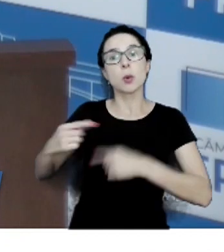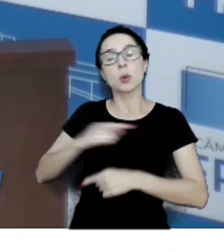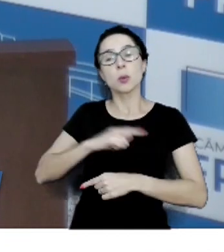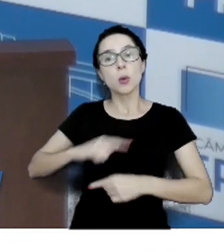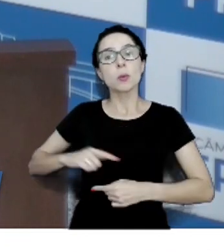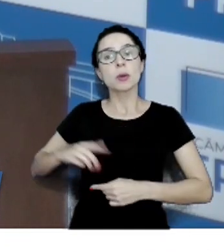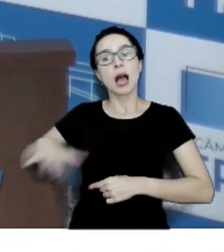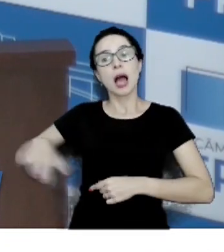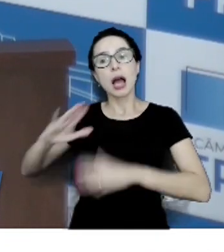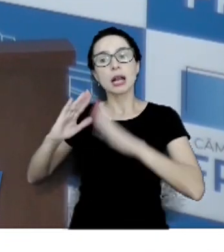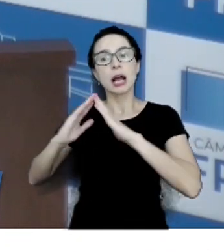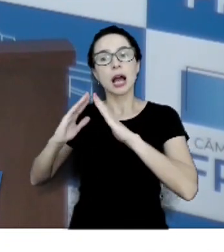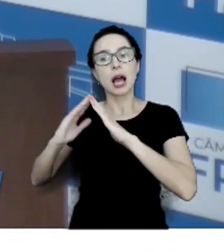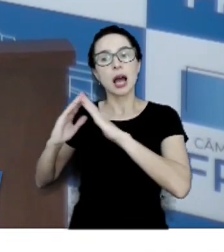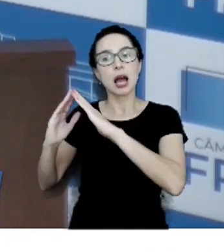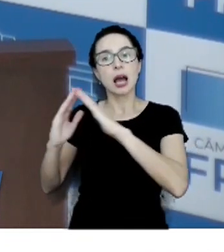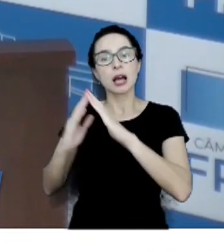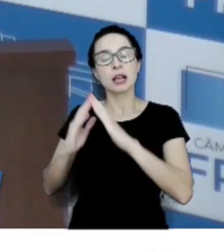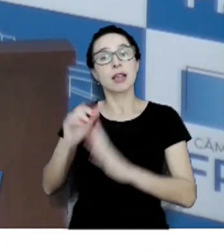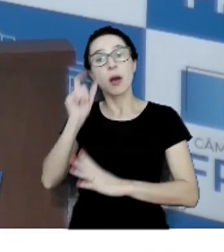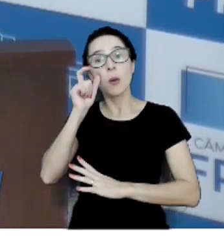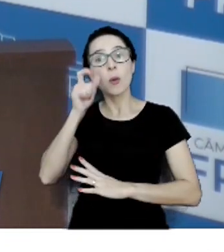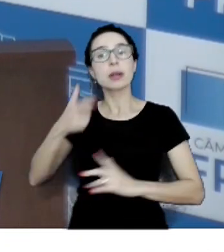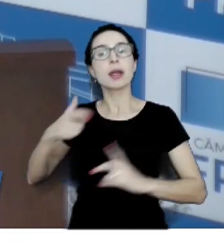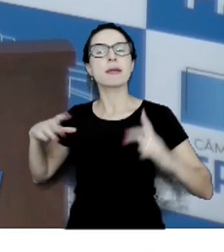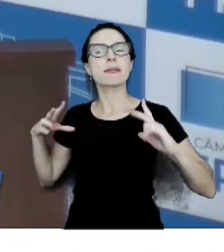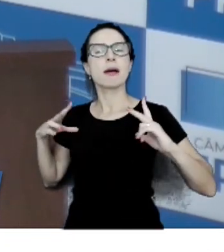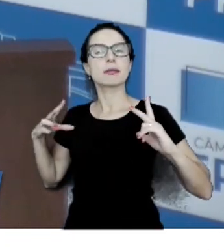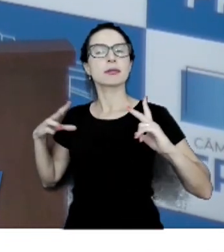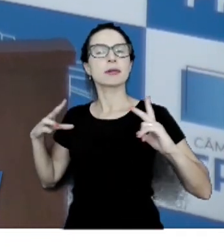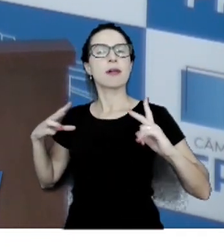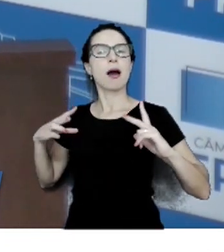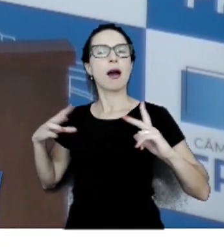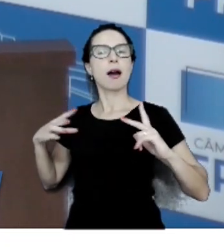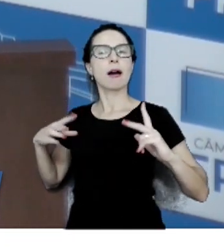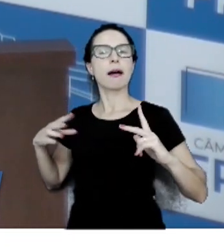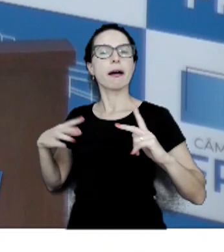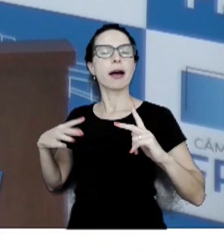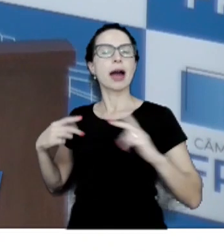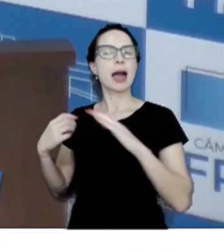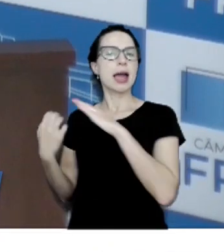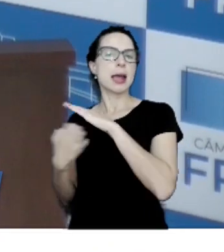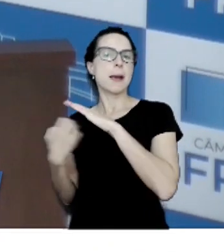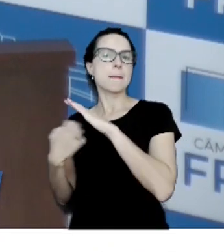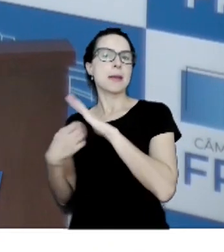habitação? O interesse privado, o interesse das empreiteiras